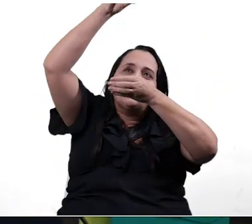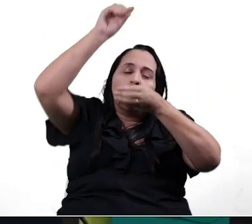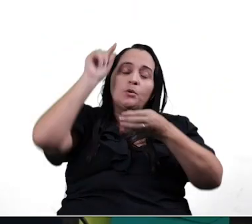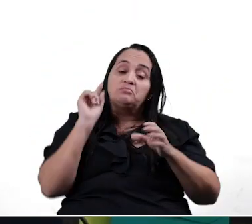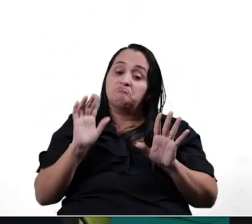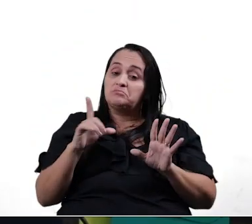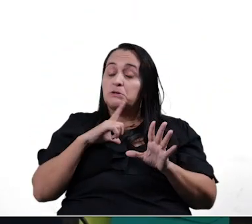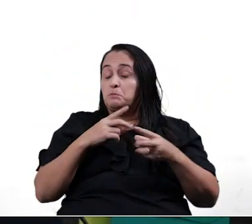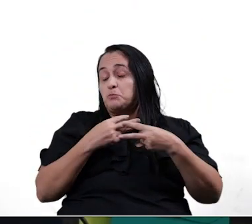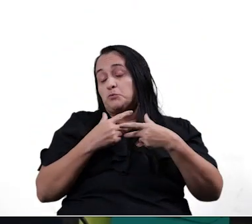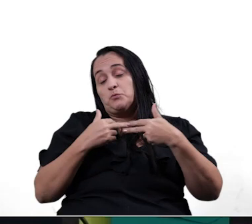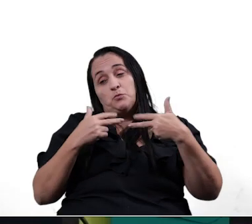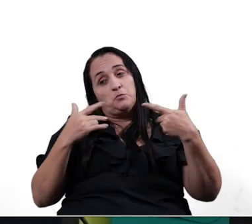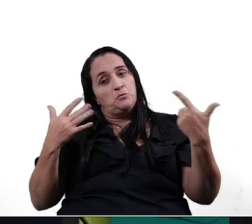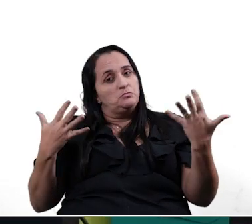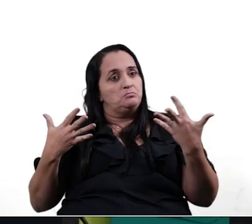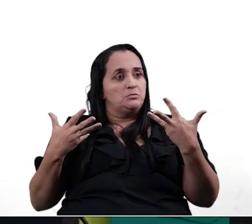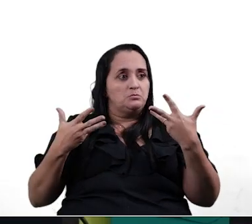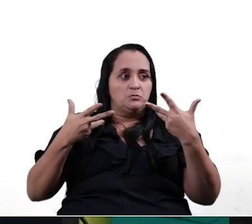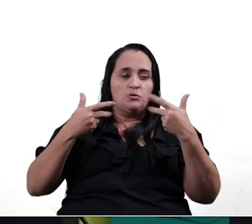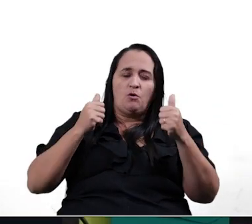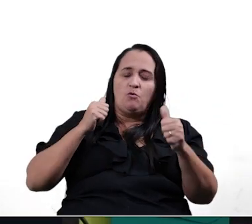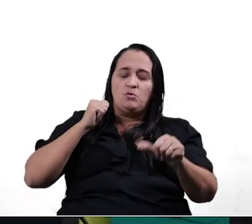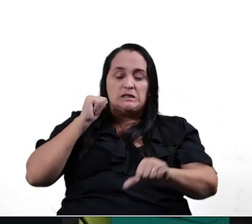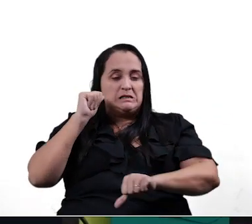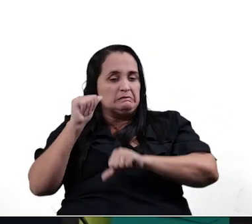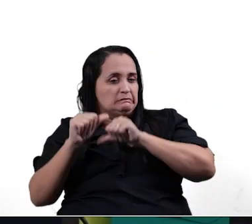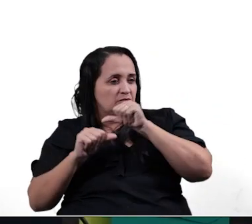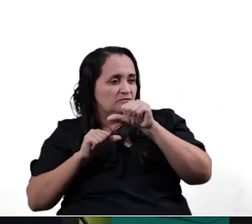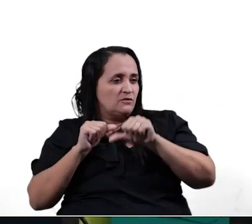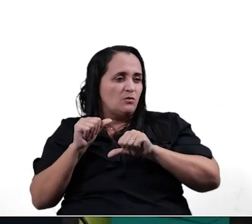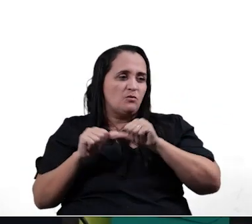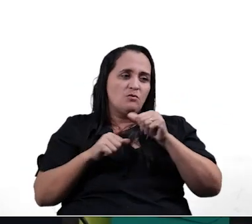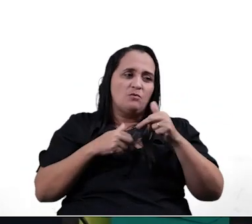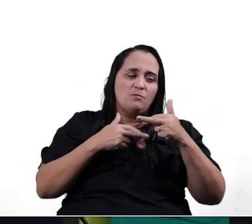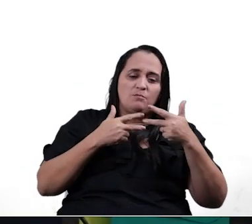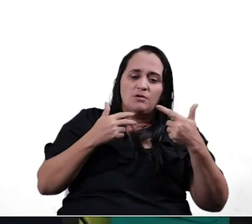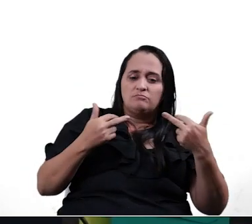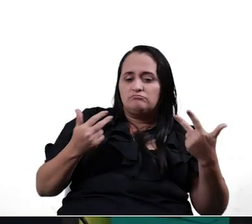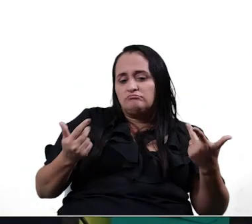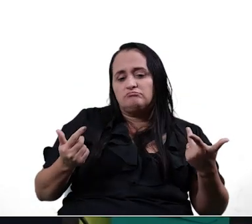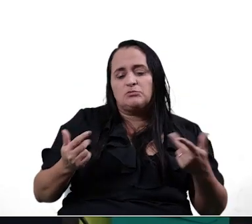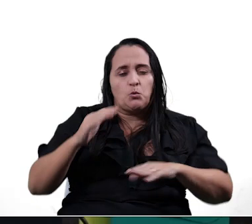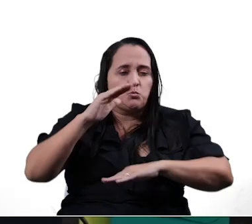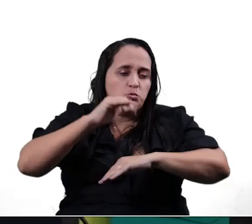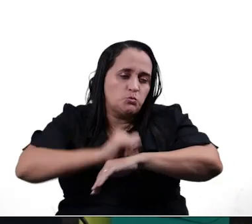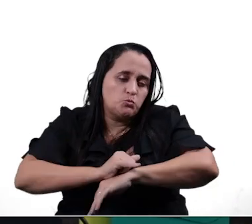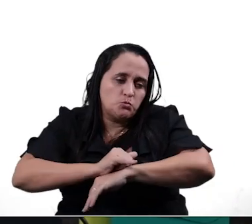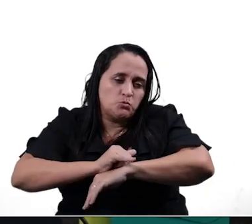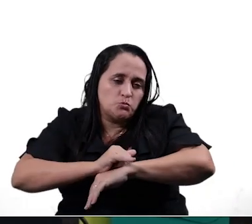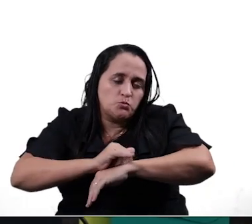coisa fantástica, né? Alguma coisa que se transforma, né? Tipo um sapo que se transforma